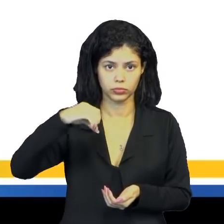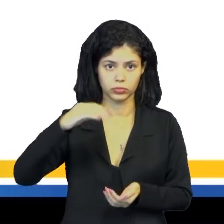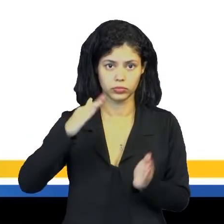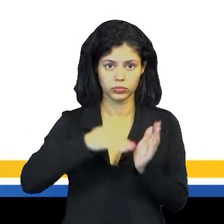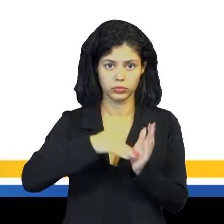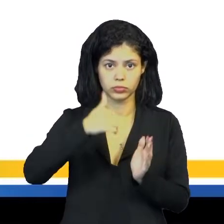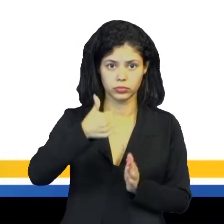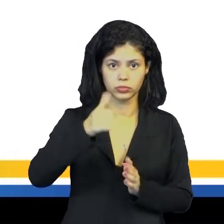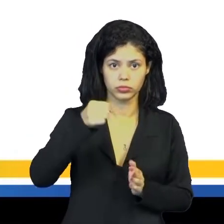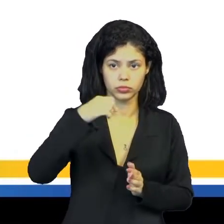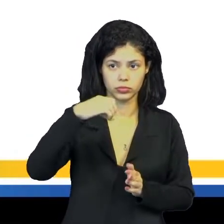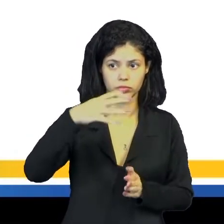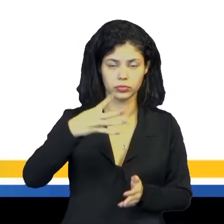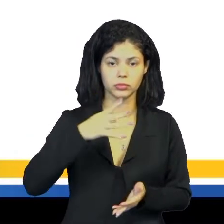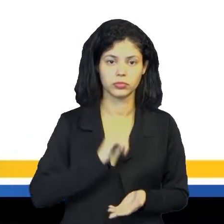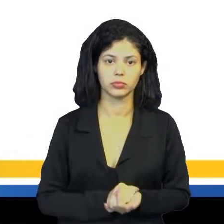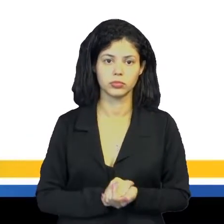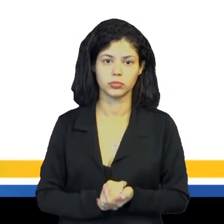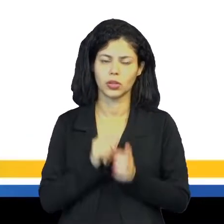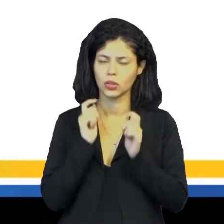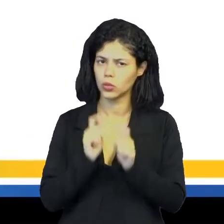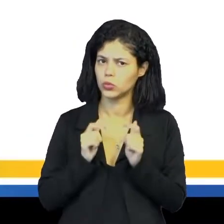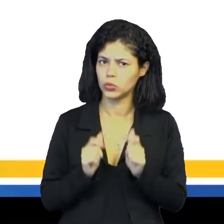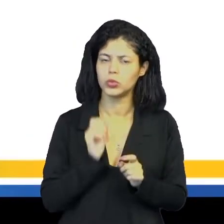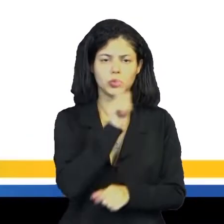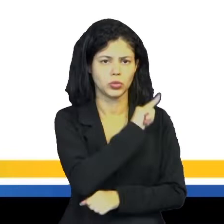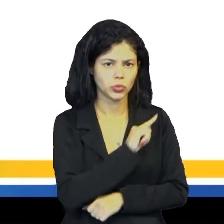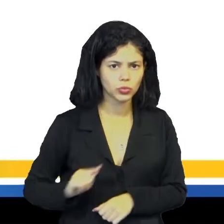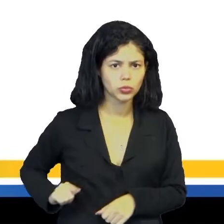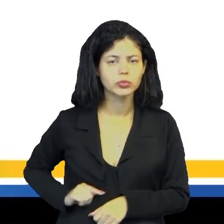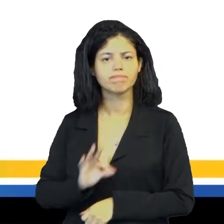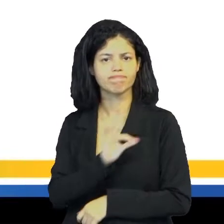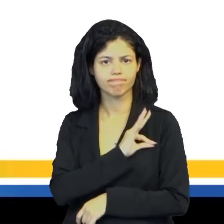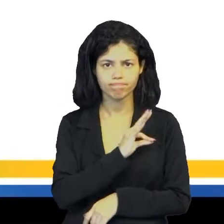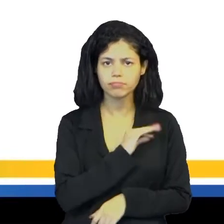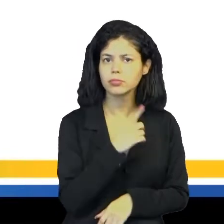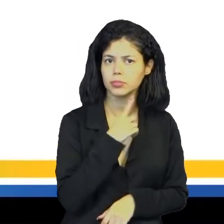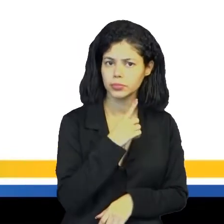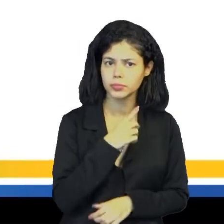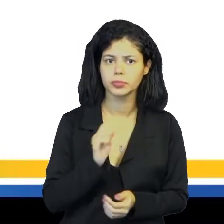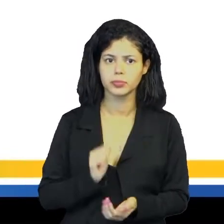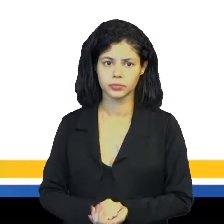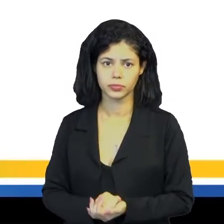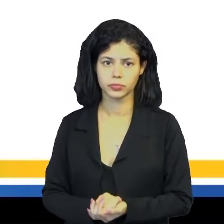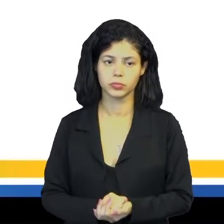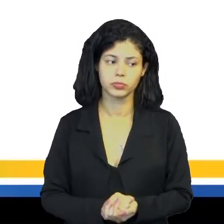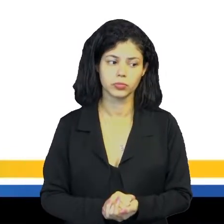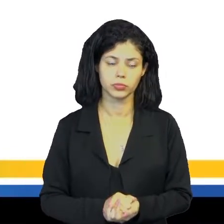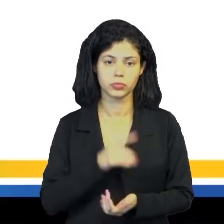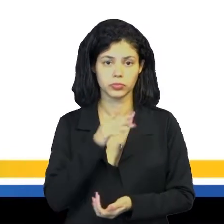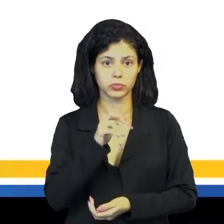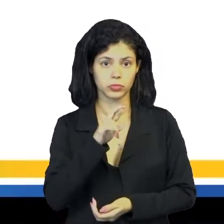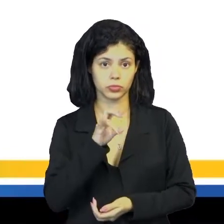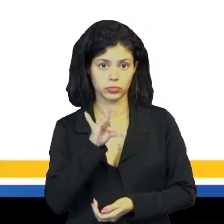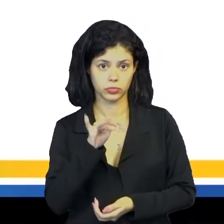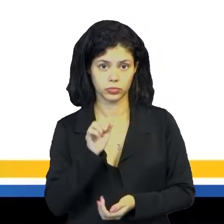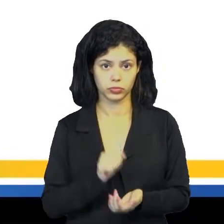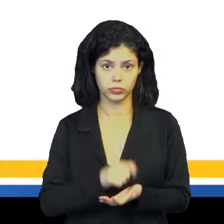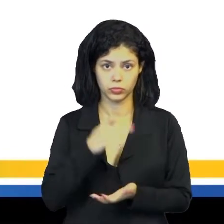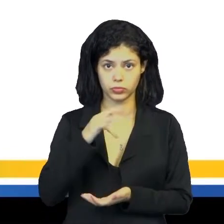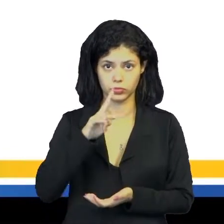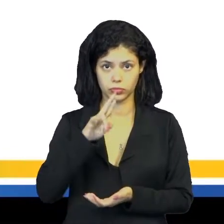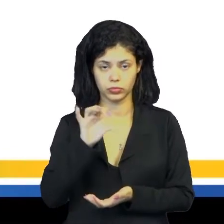a 1894, aonde o governo dos militares, de Deodoro da Fonseca e o Floriano Peixoto ali